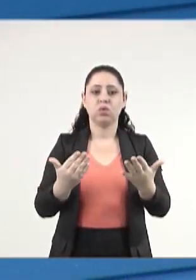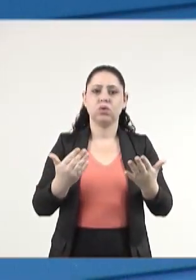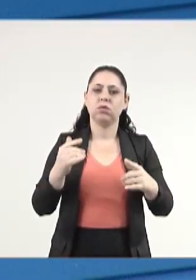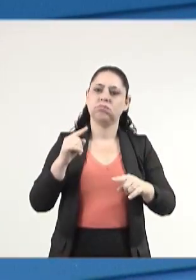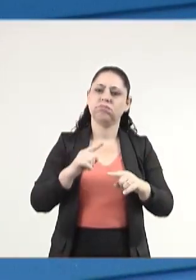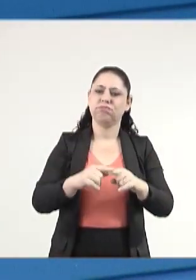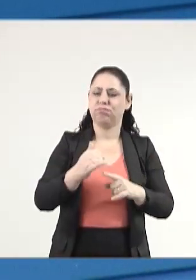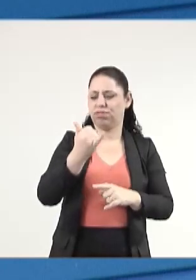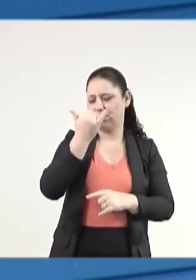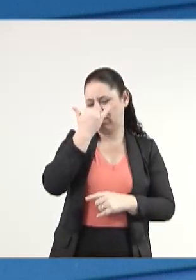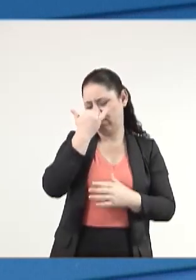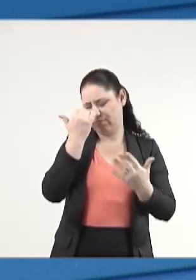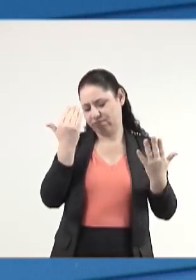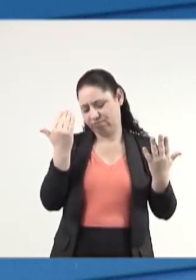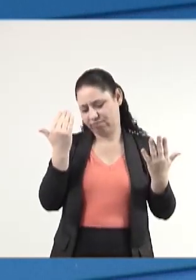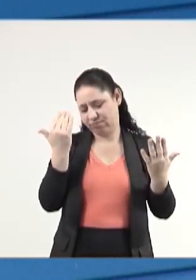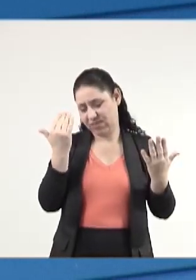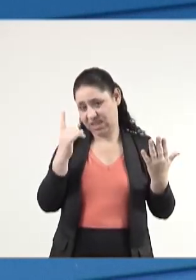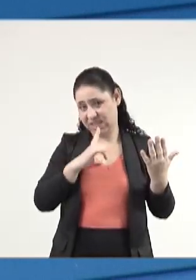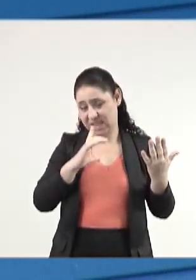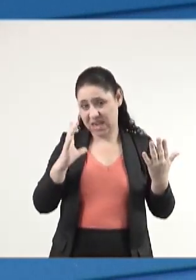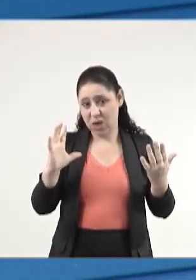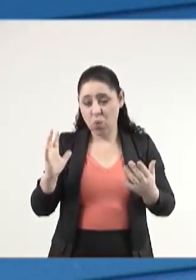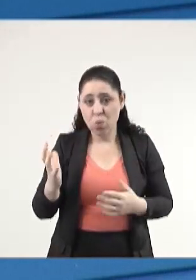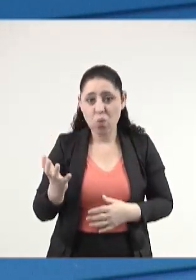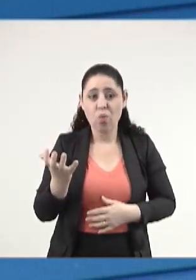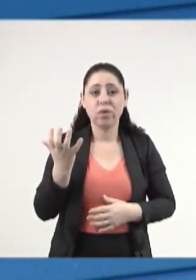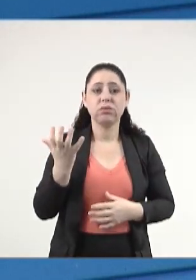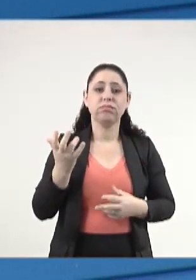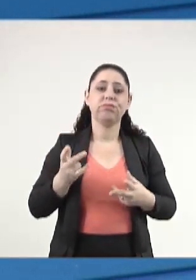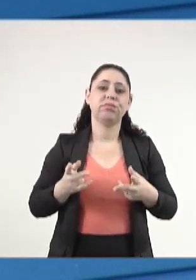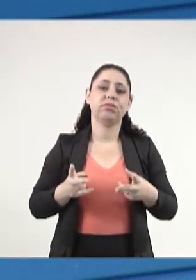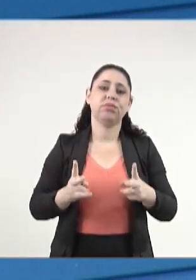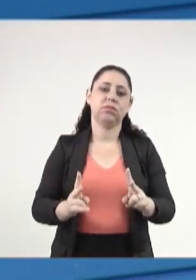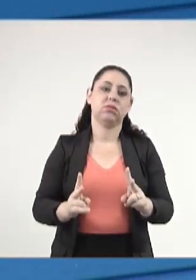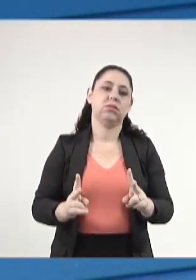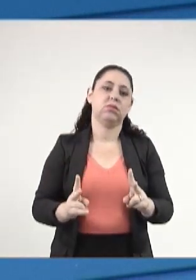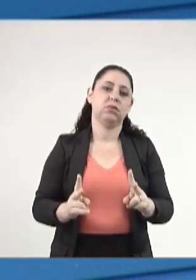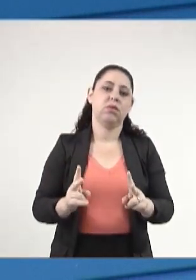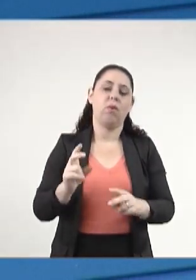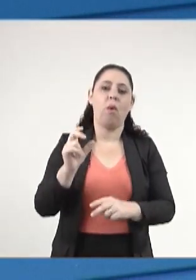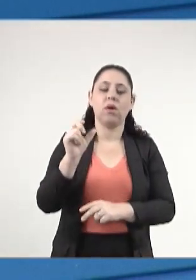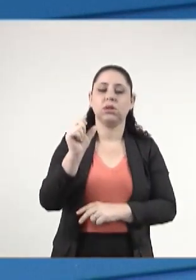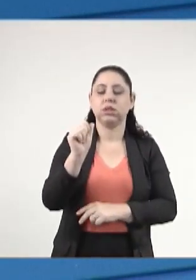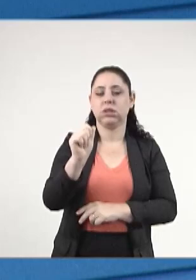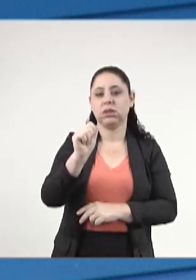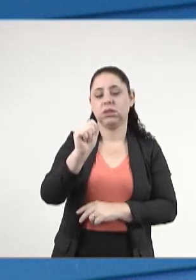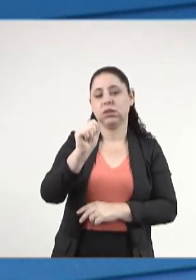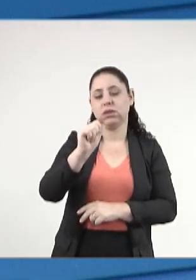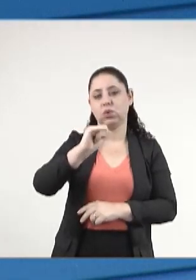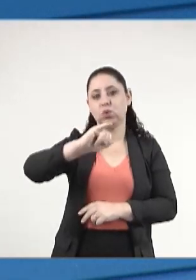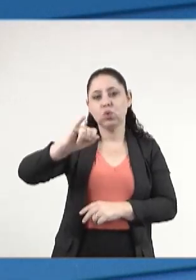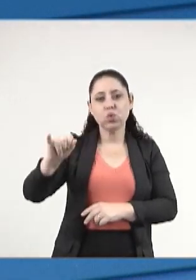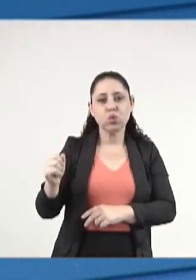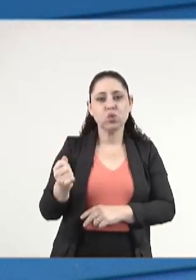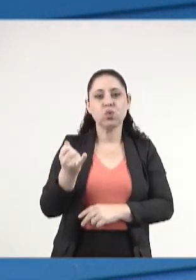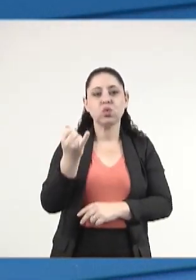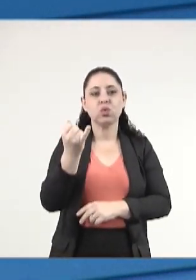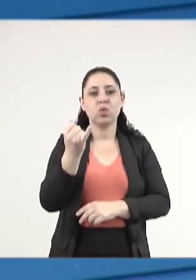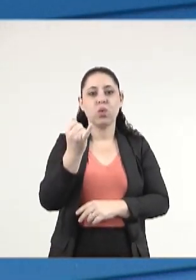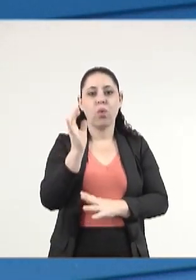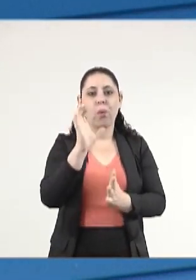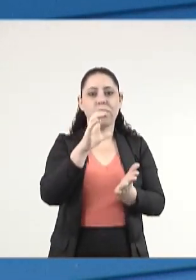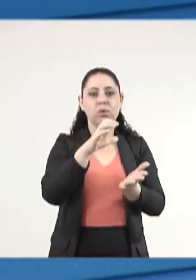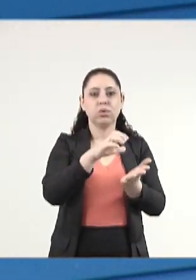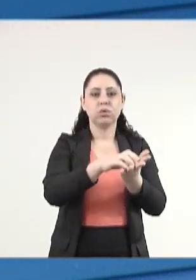fato lamentável que está acontecendo em Antônio João, na